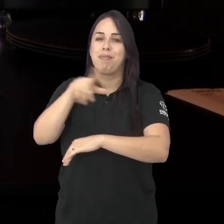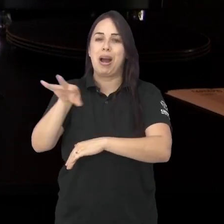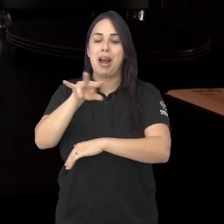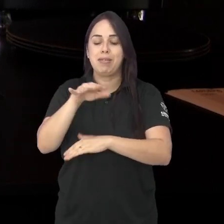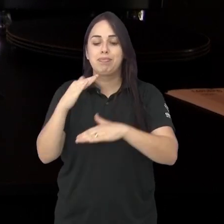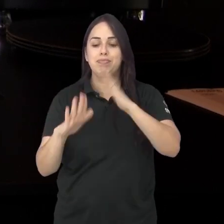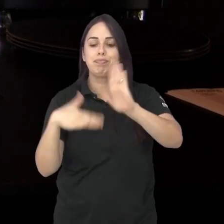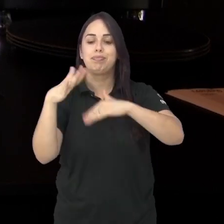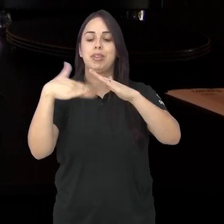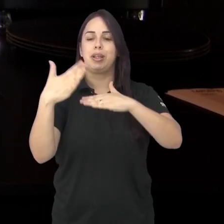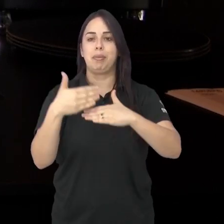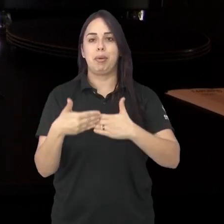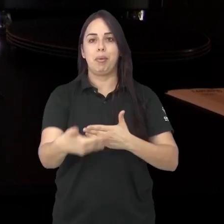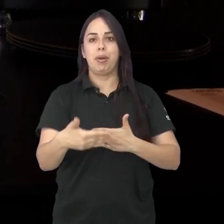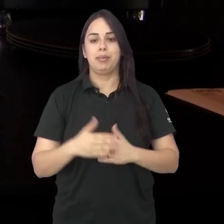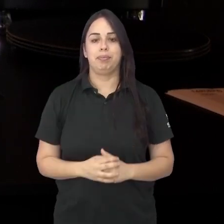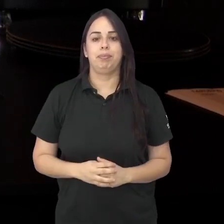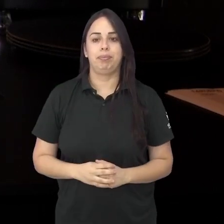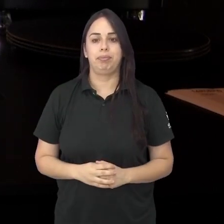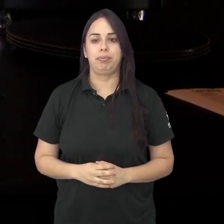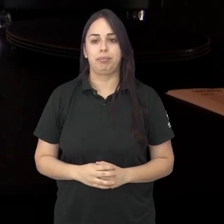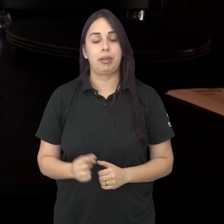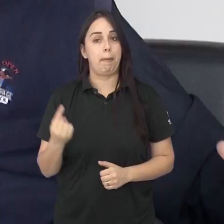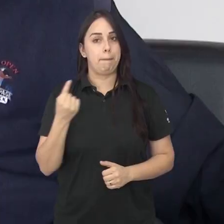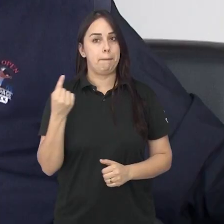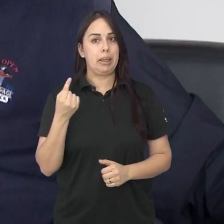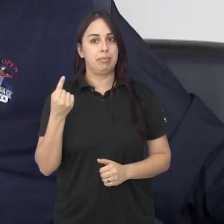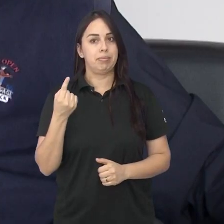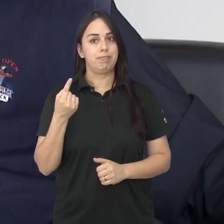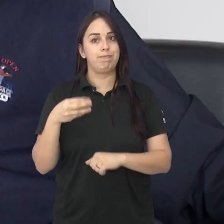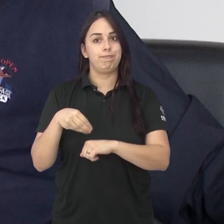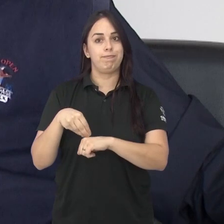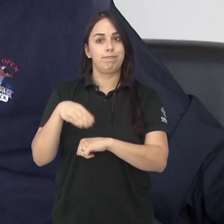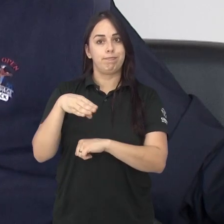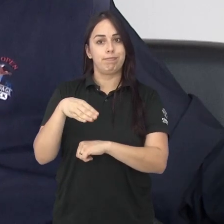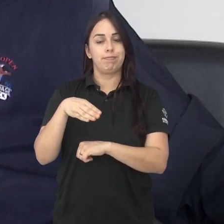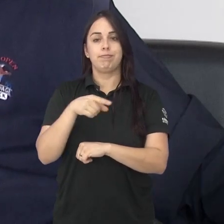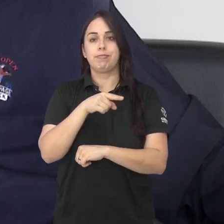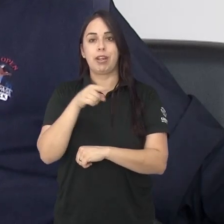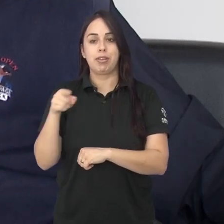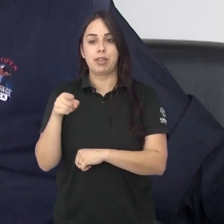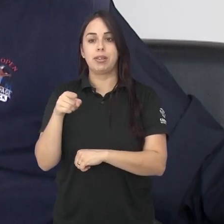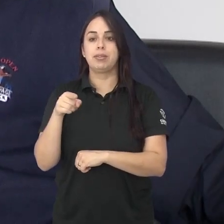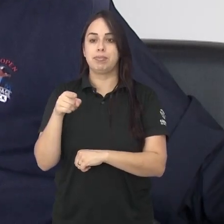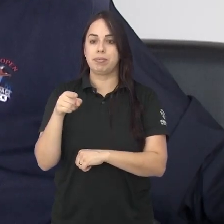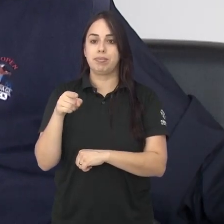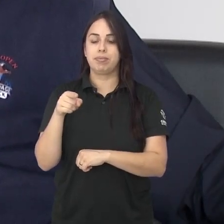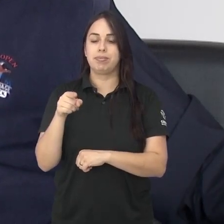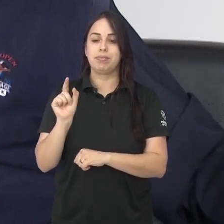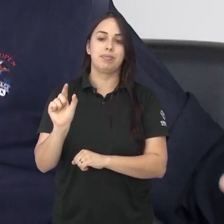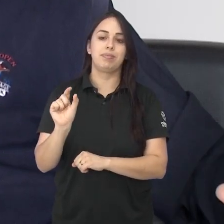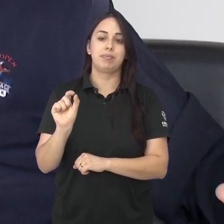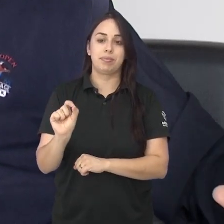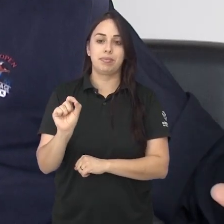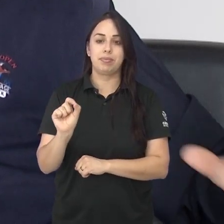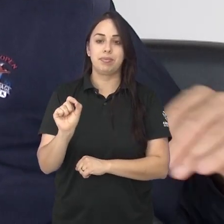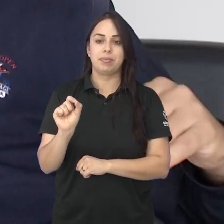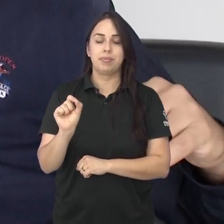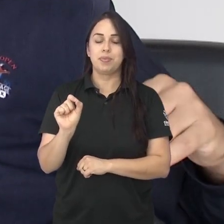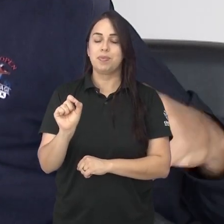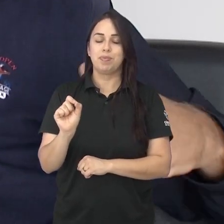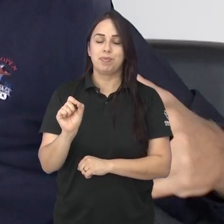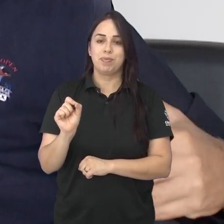para que o negócio prospere em 2023. A primeira coisa que eu diria para quem nos vê aqui é